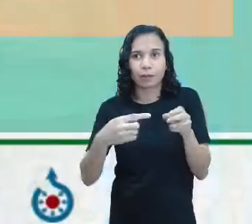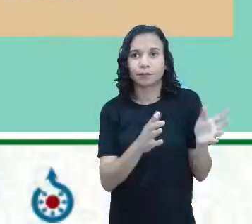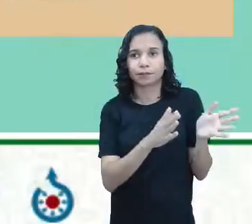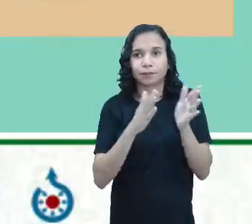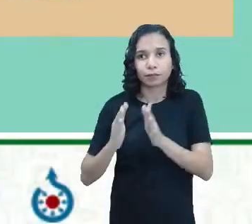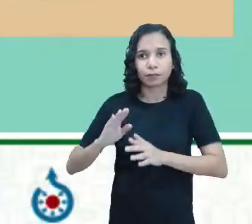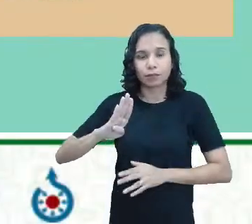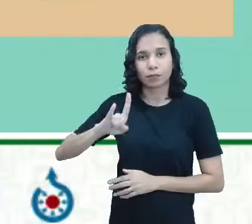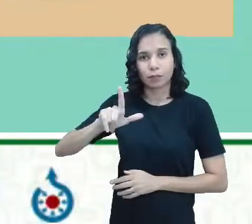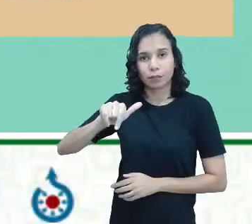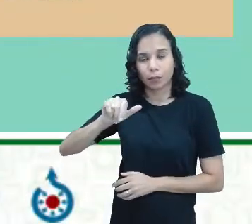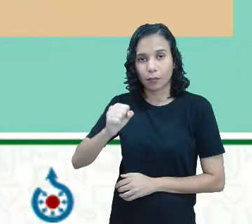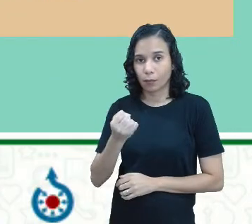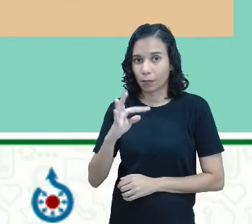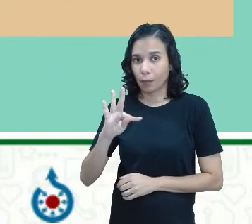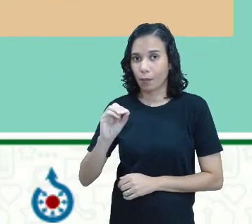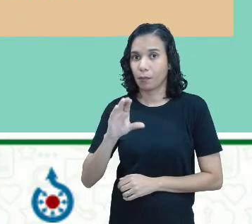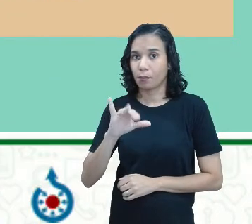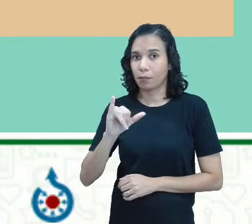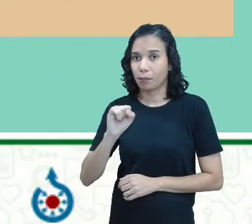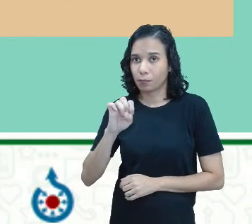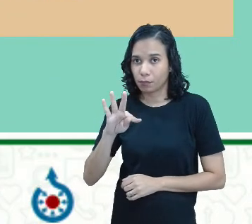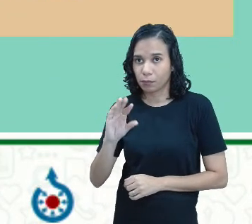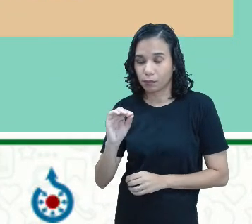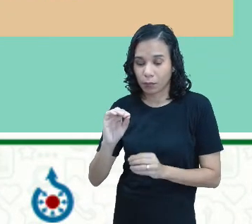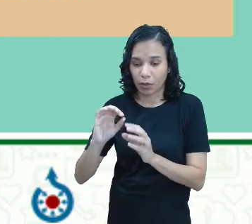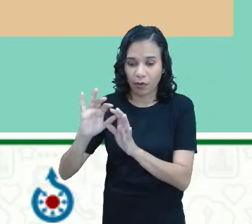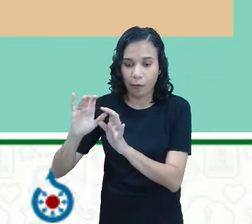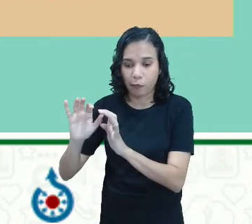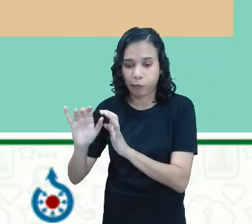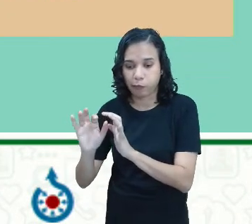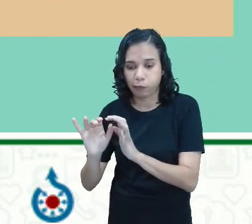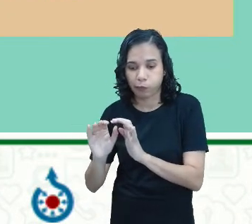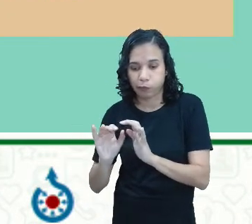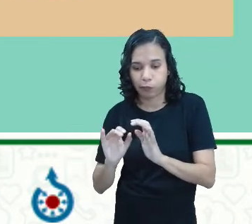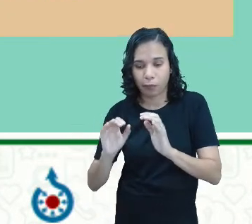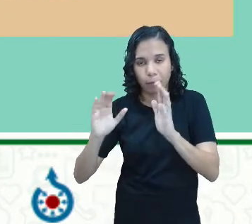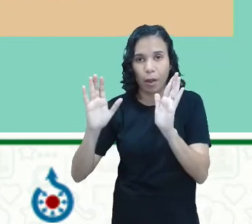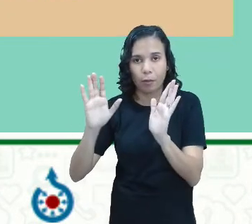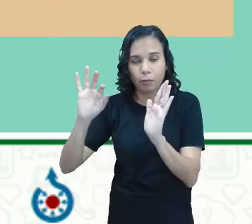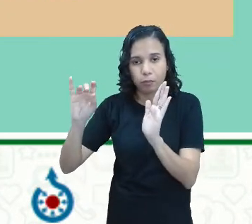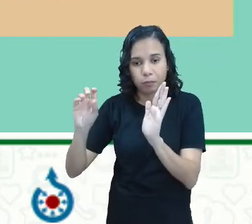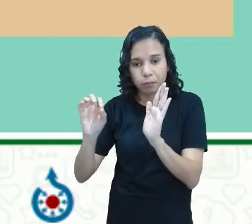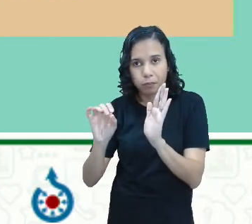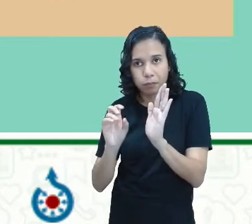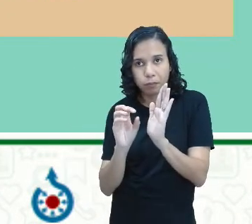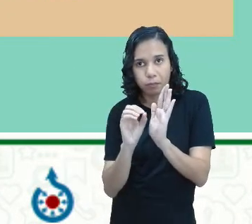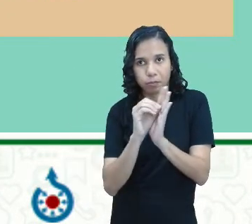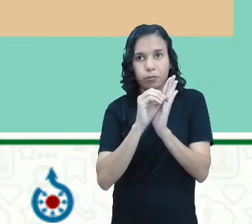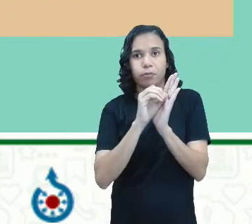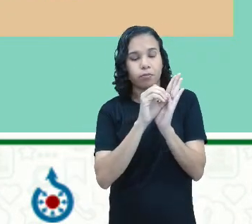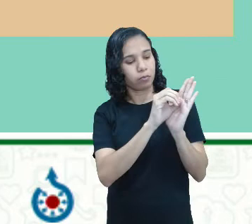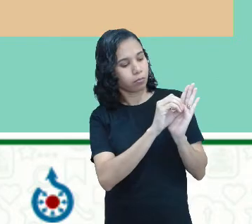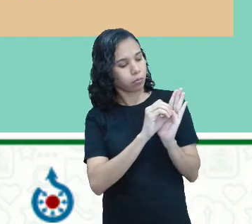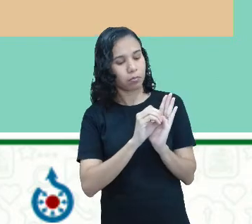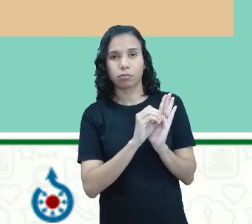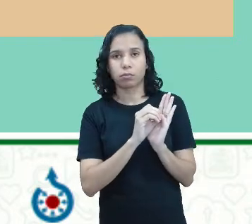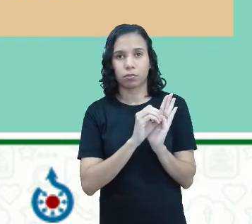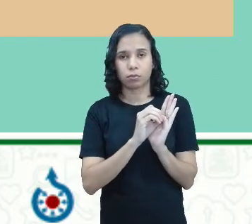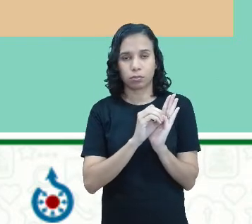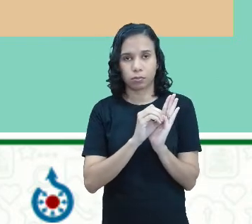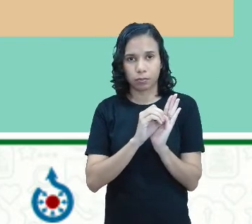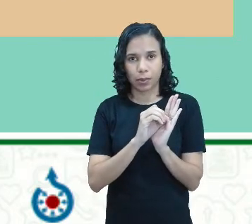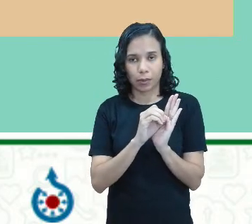blastocisto, que ele já vai se encaminhar para o útero, né? Para as paredes do útero e vai ficar